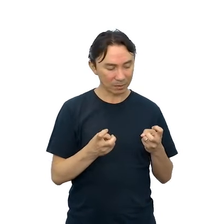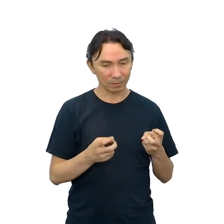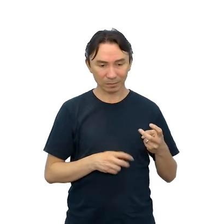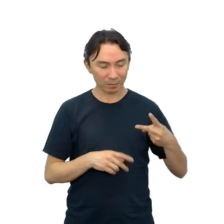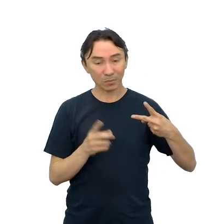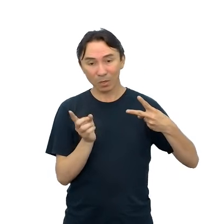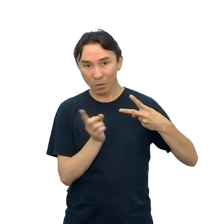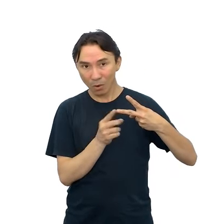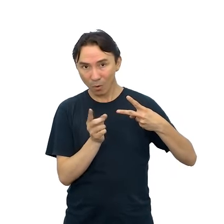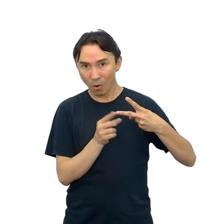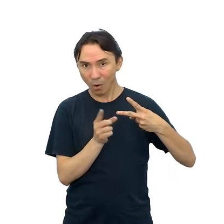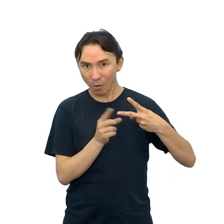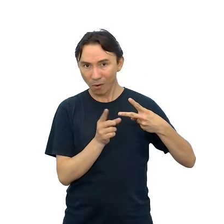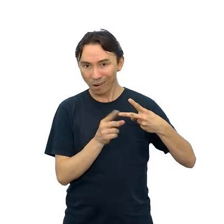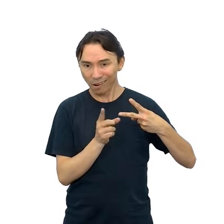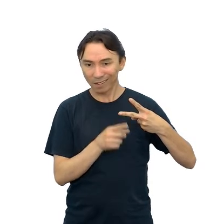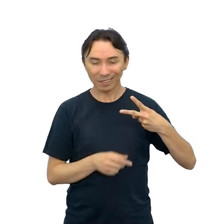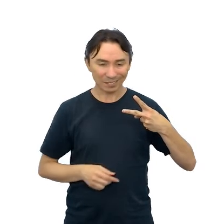percepção como